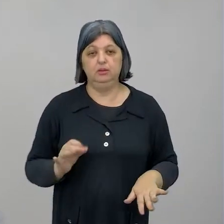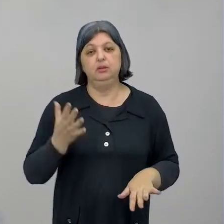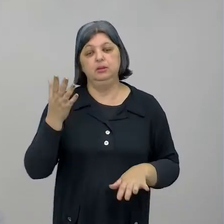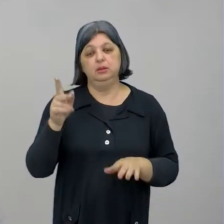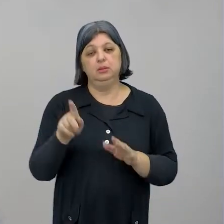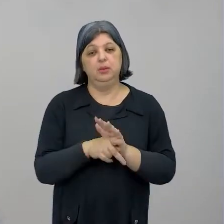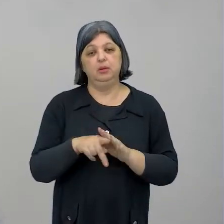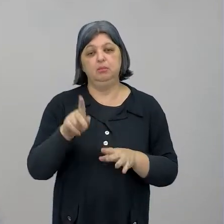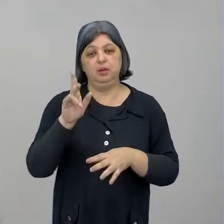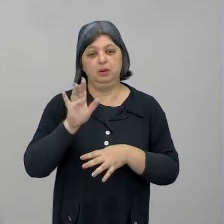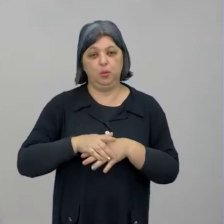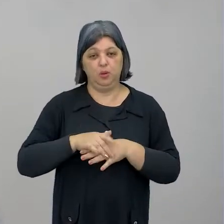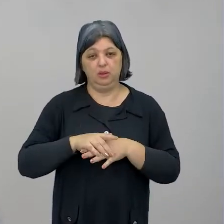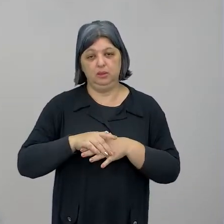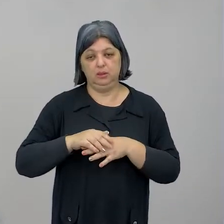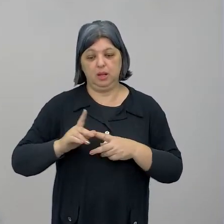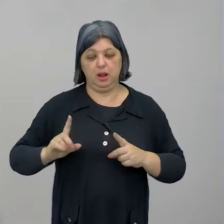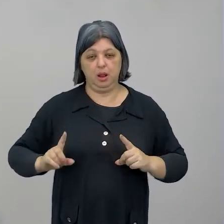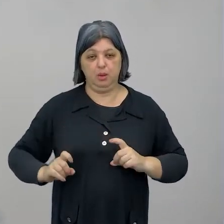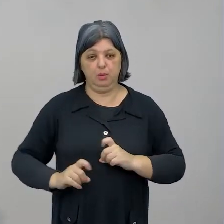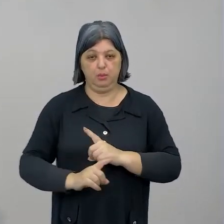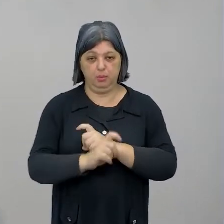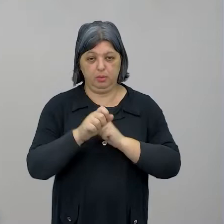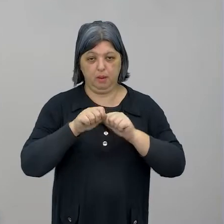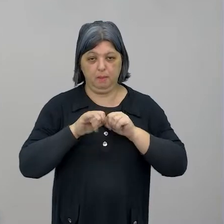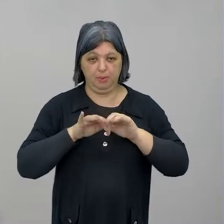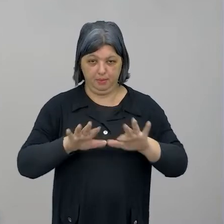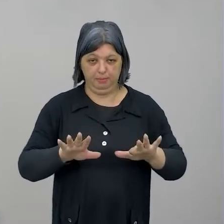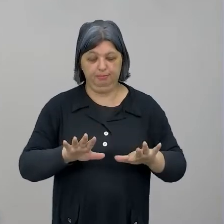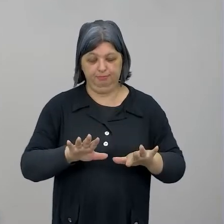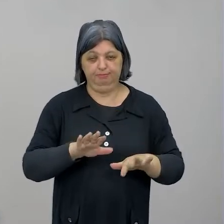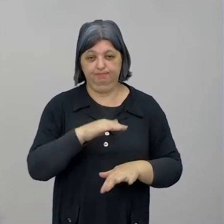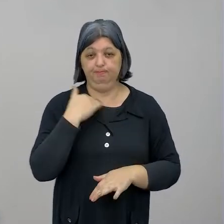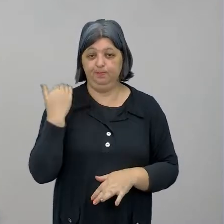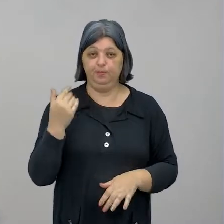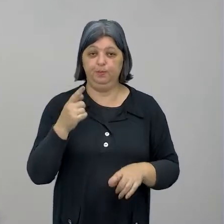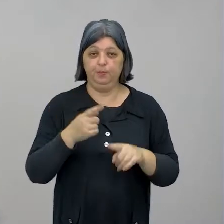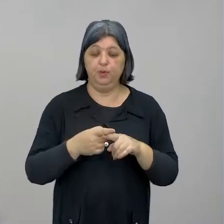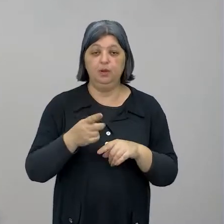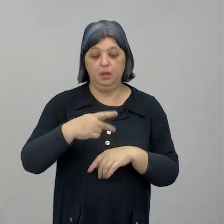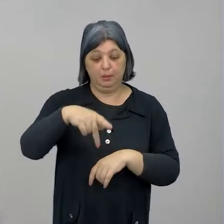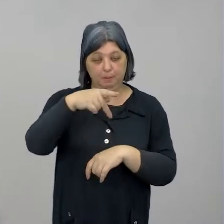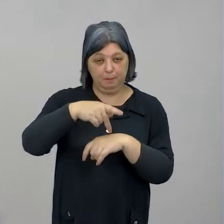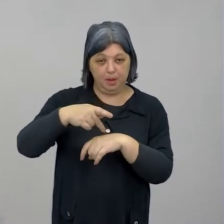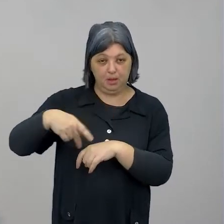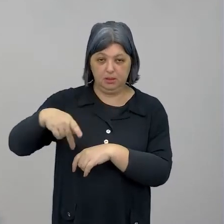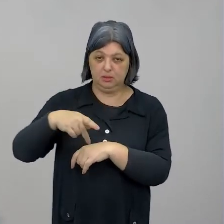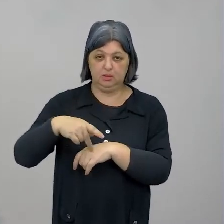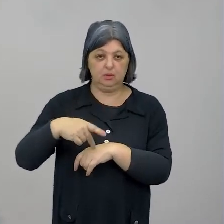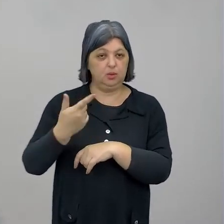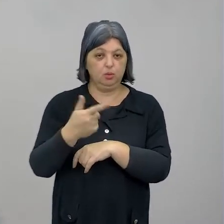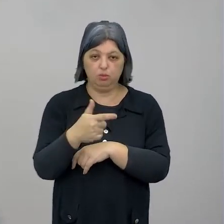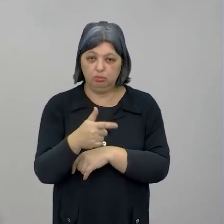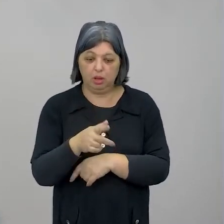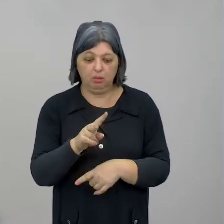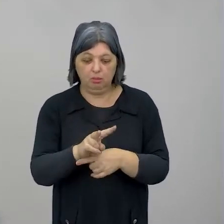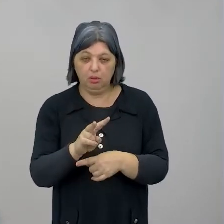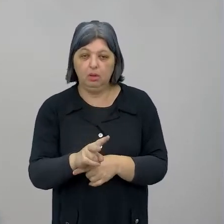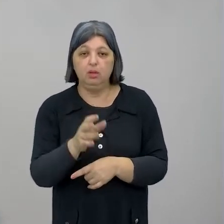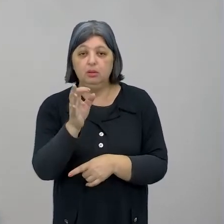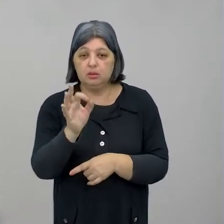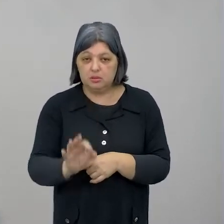aí como as verminosas, a mortalidade é alta justamente nesses países onde não tem um tratamento